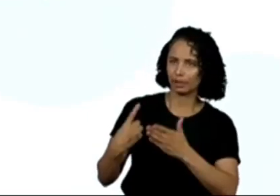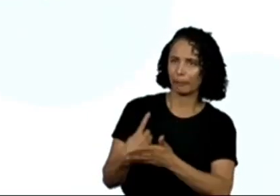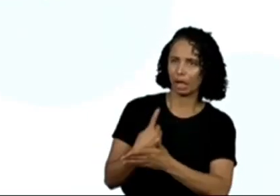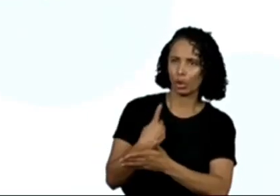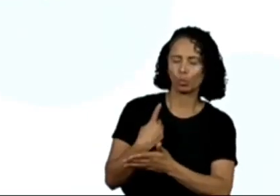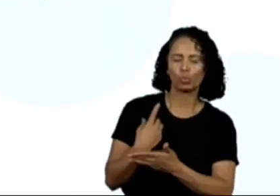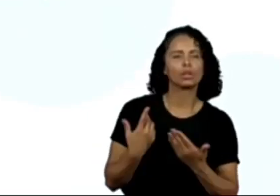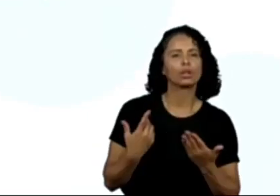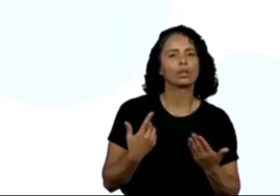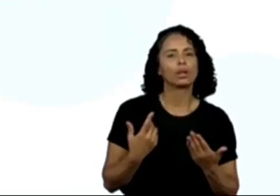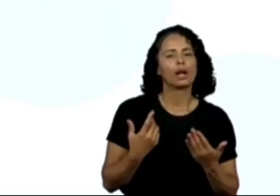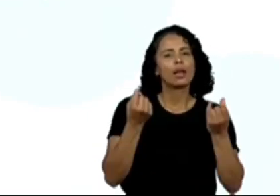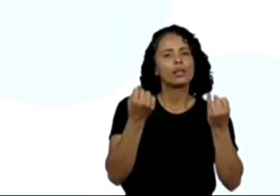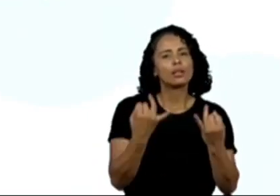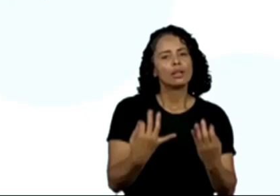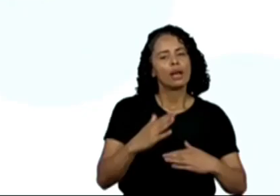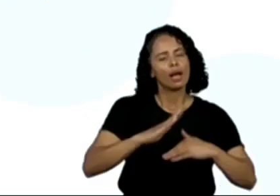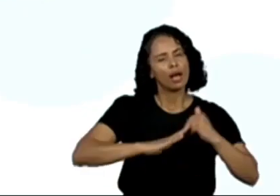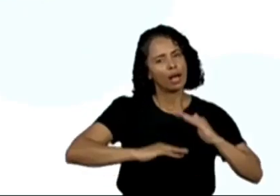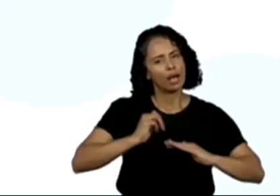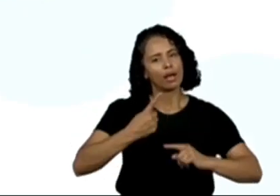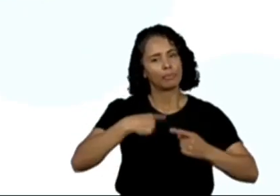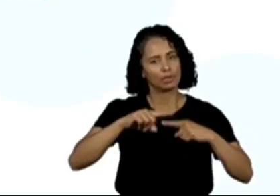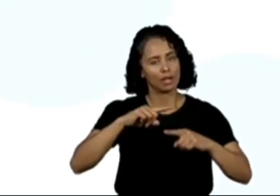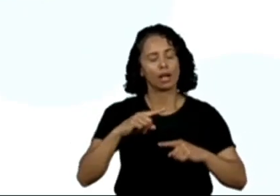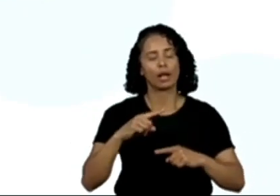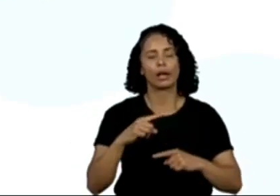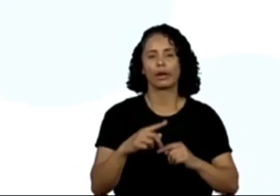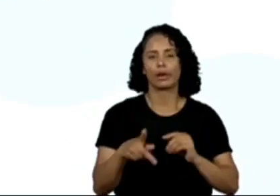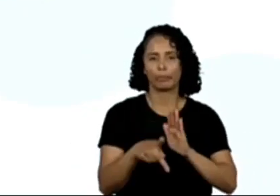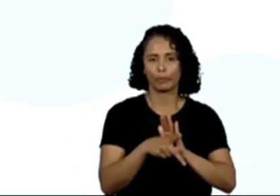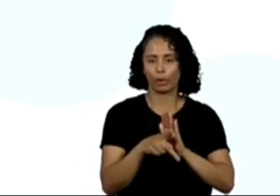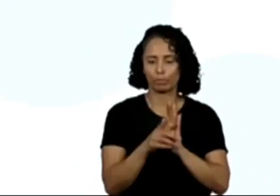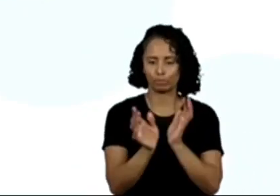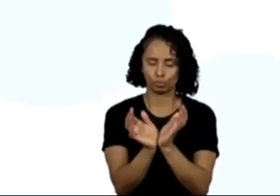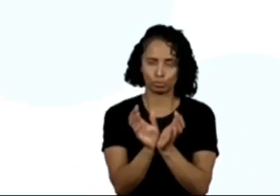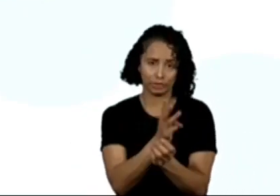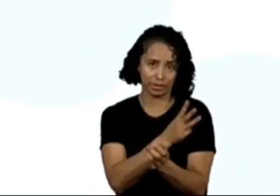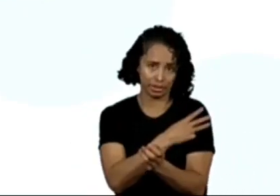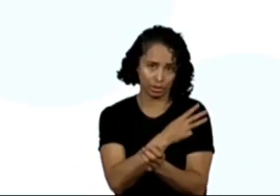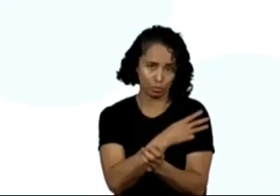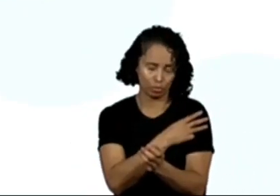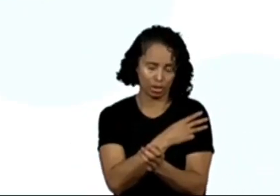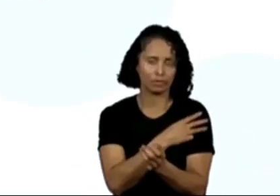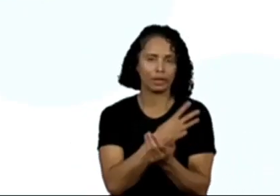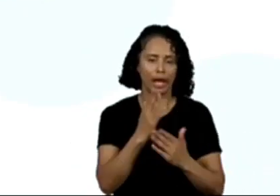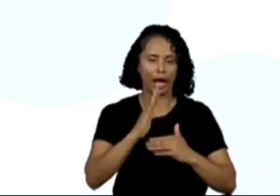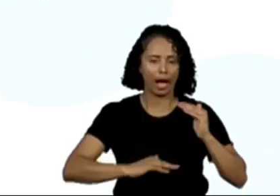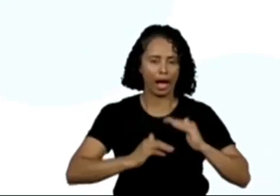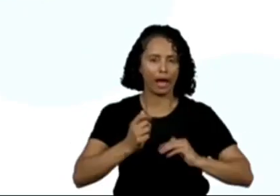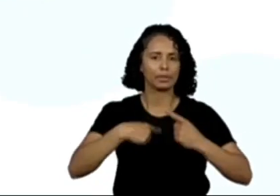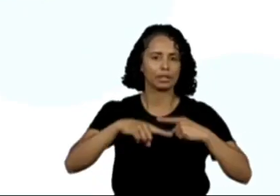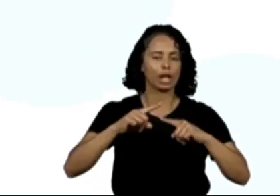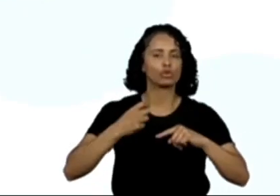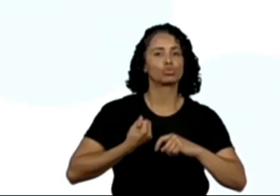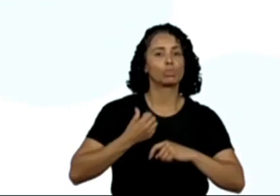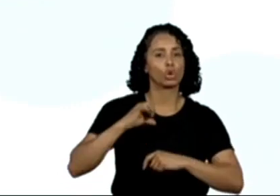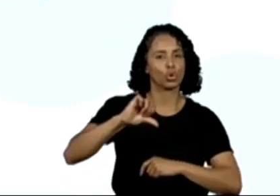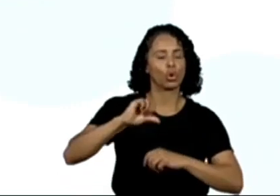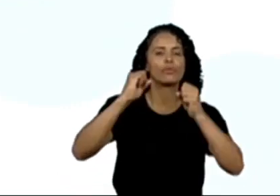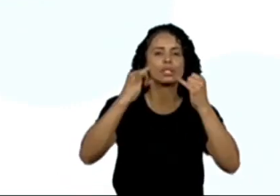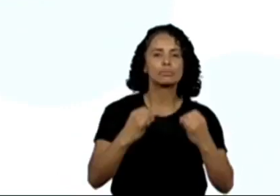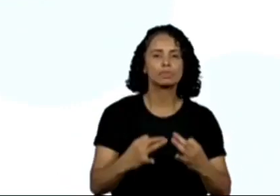Nós estamos falando da habilidade do terceiro ano, é a habilidade 9, que fala o seguinte: